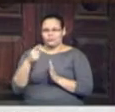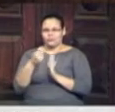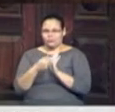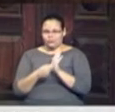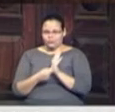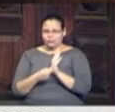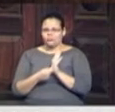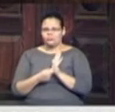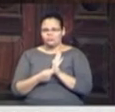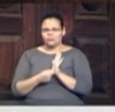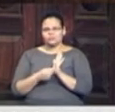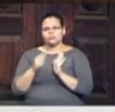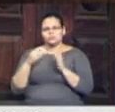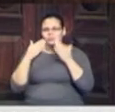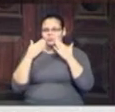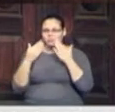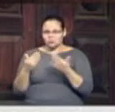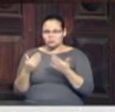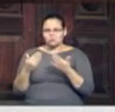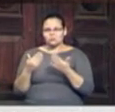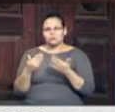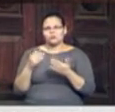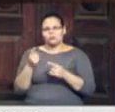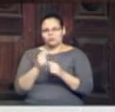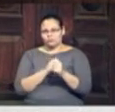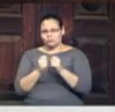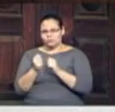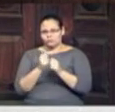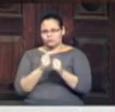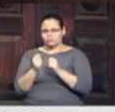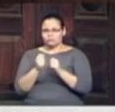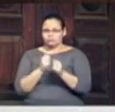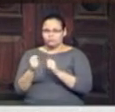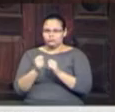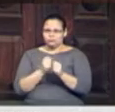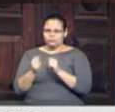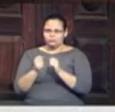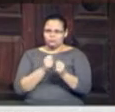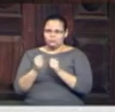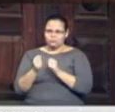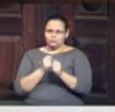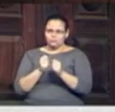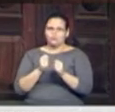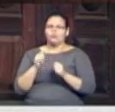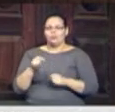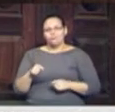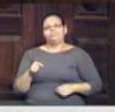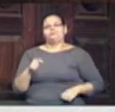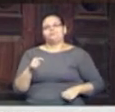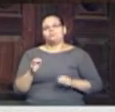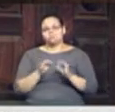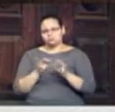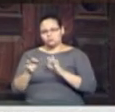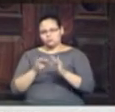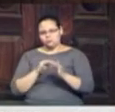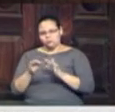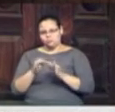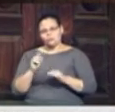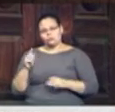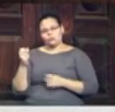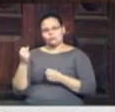escrito que demonstre a economia daquele projeto para o